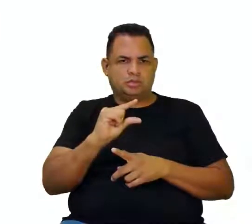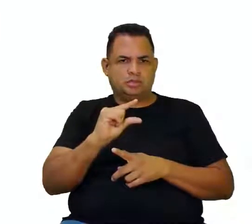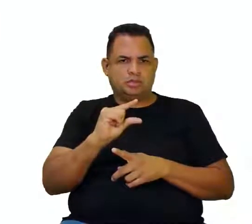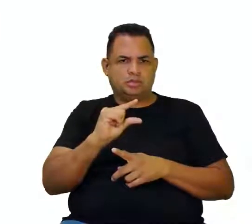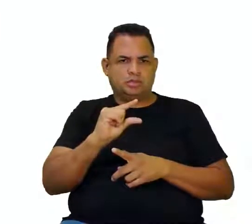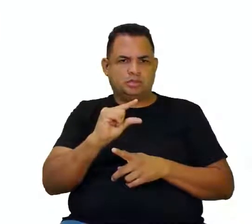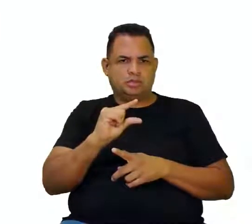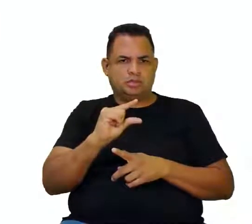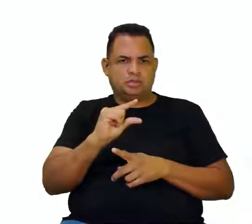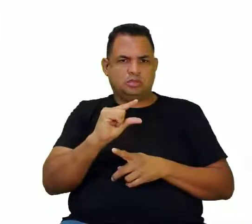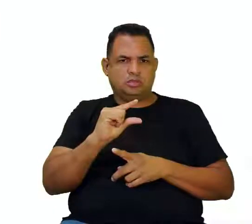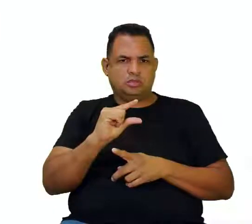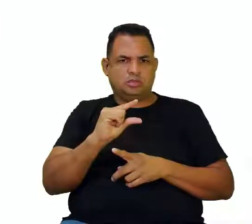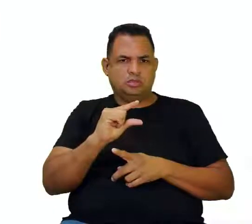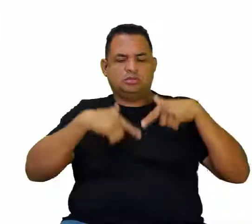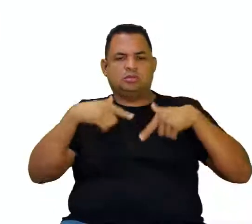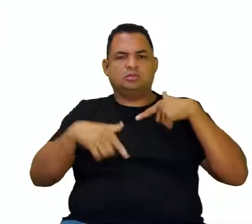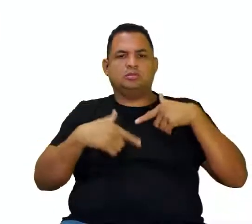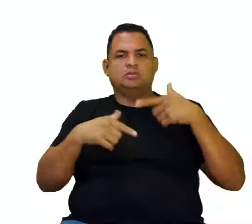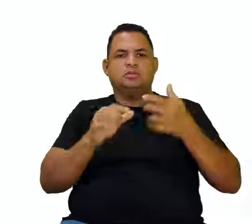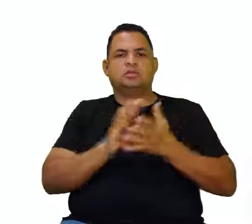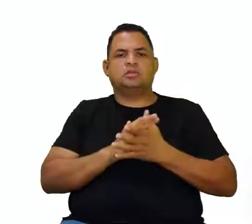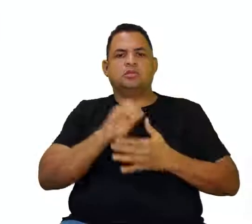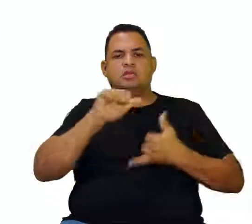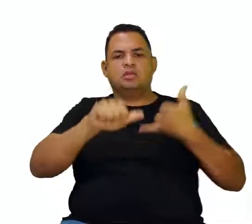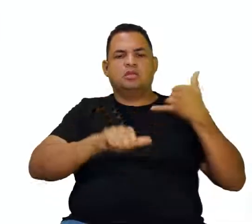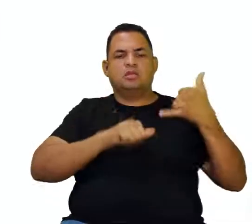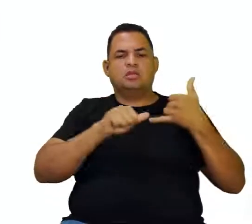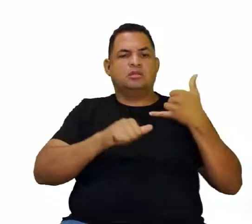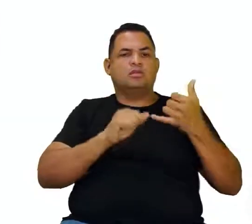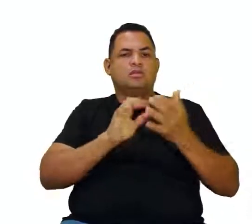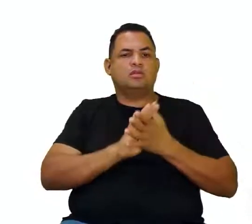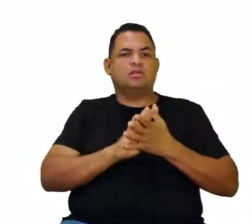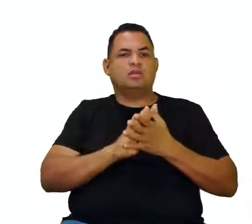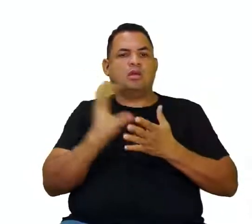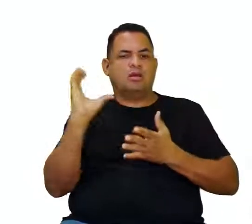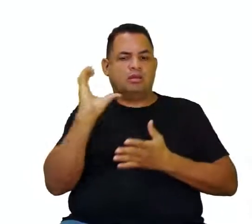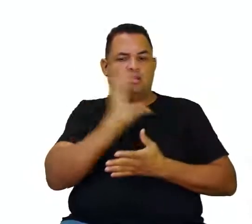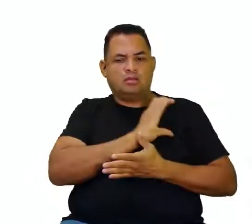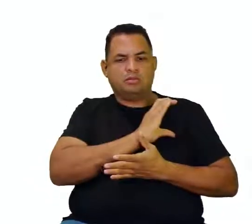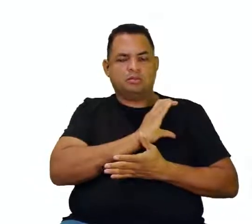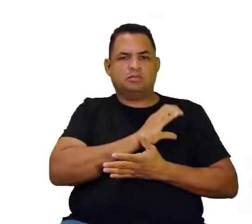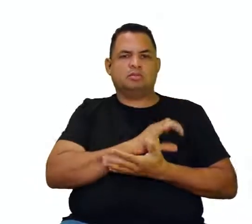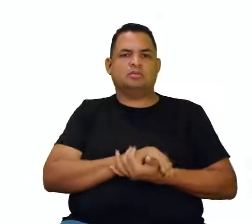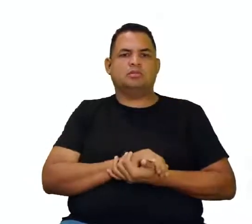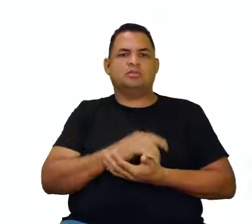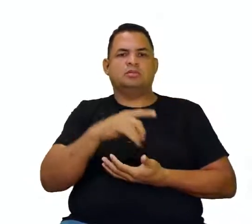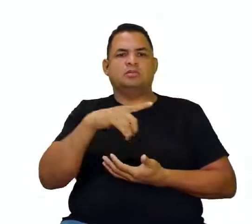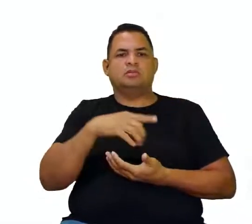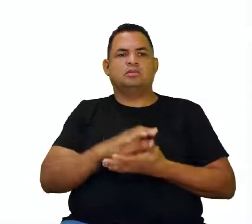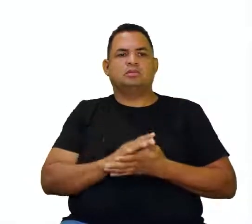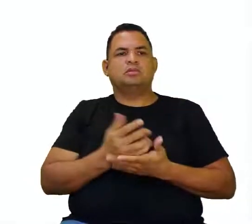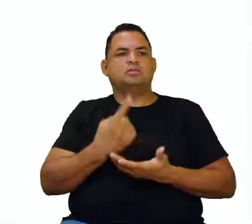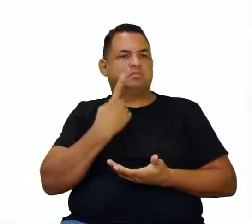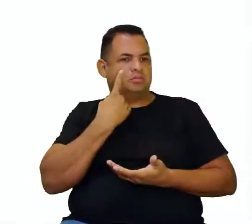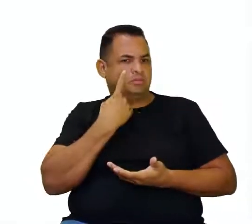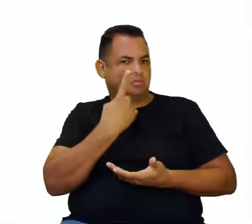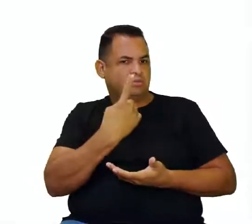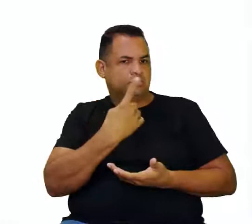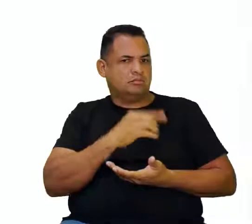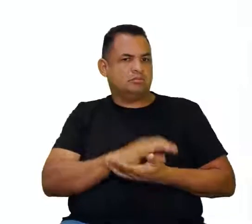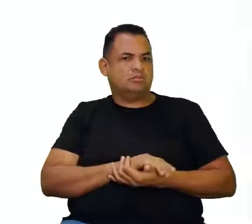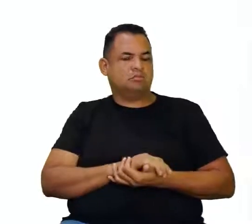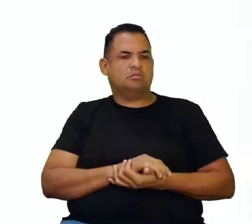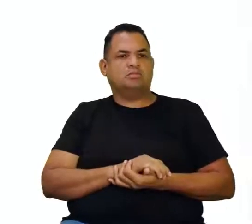a energia de ativação, ou seja, ela faz com que a reação ocorra mais rápido. E aí a gente pode observar